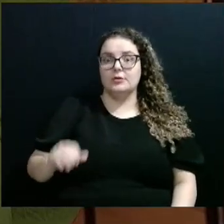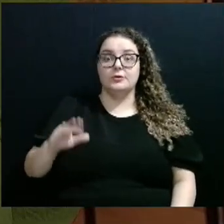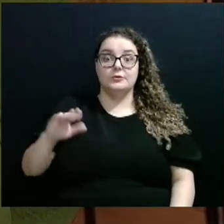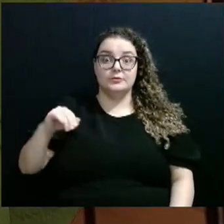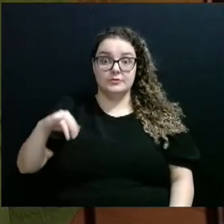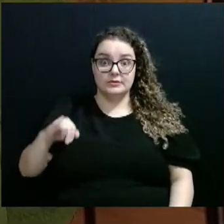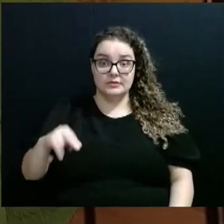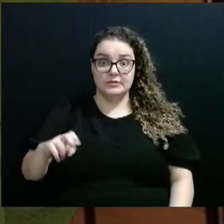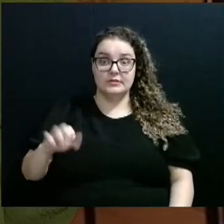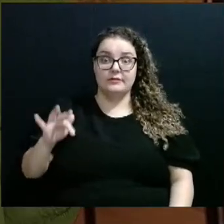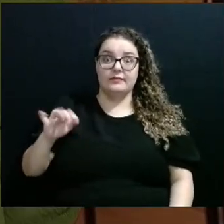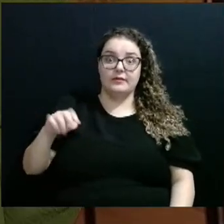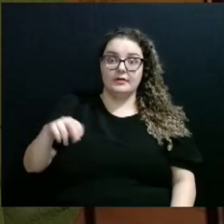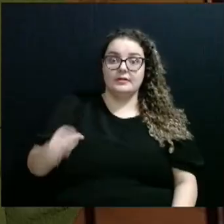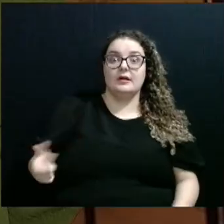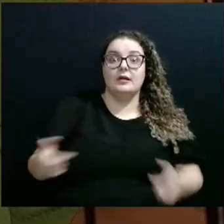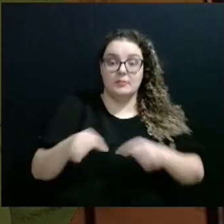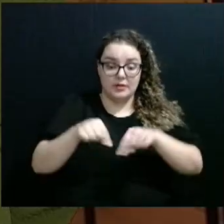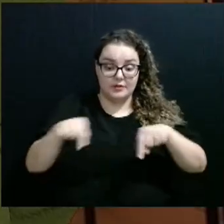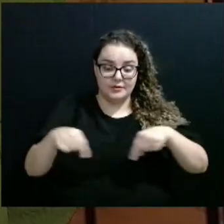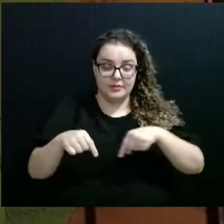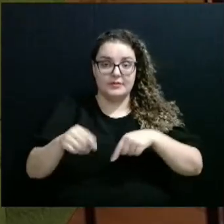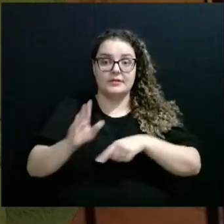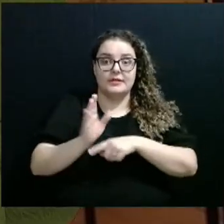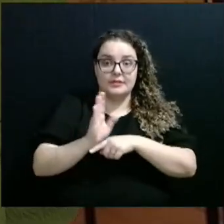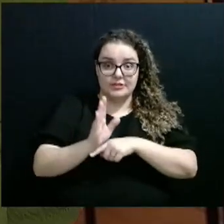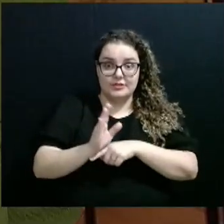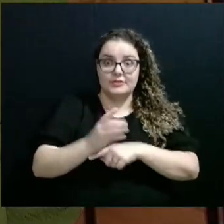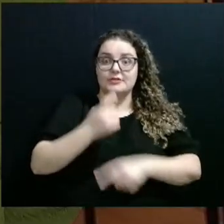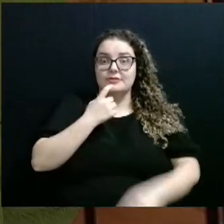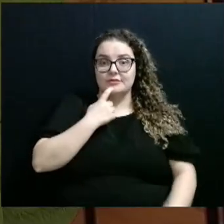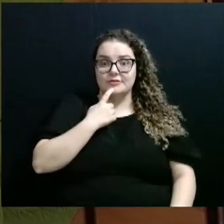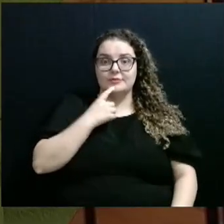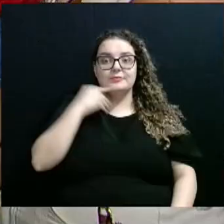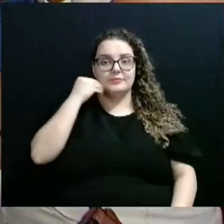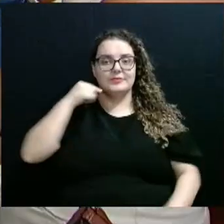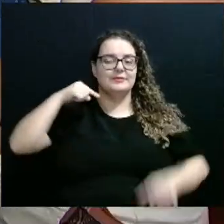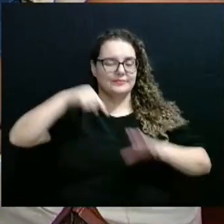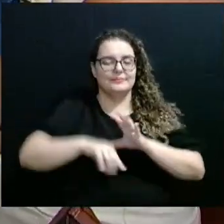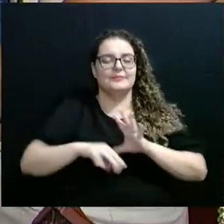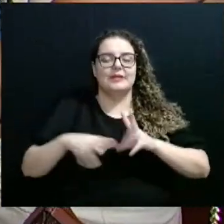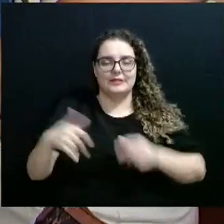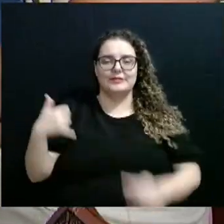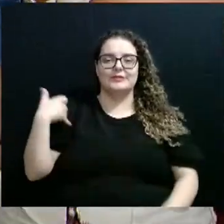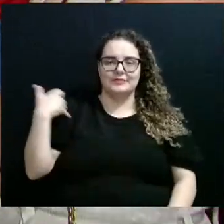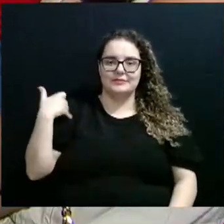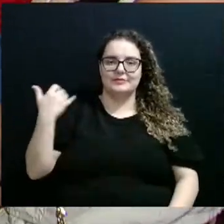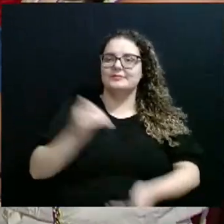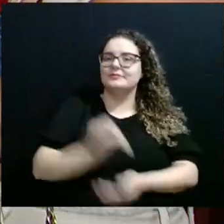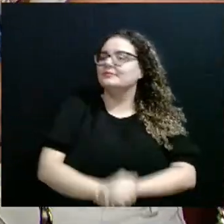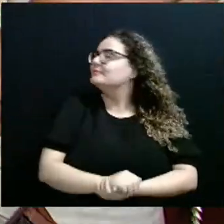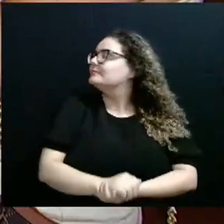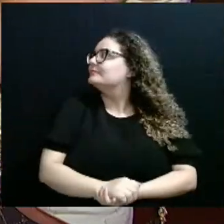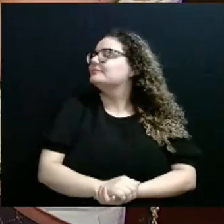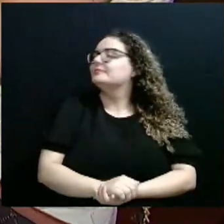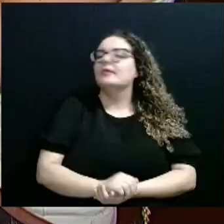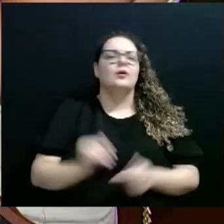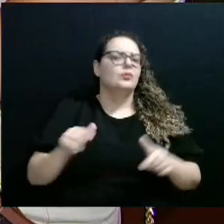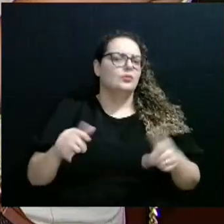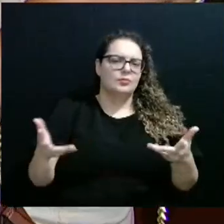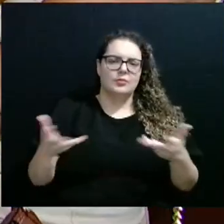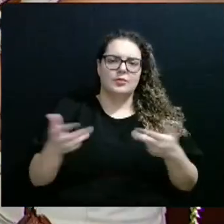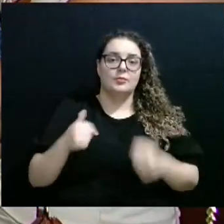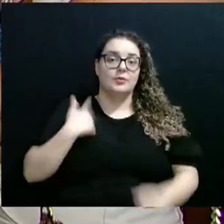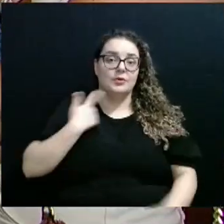Campinas, que oferece uma experiência imersiva para todas as idades. É um espaço maravilhoso para a gente que gosta de